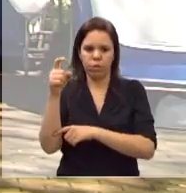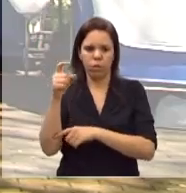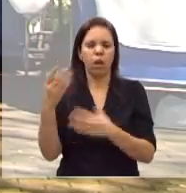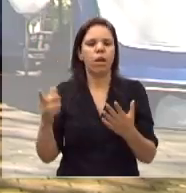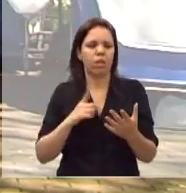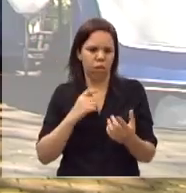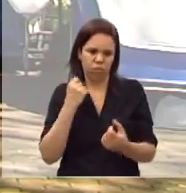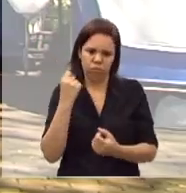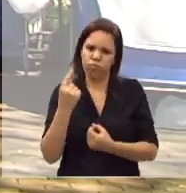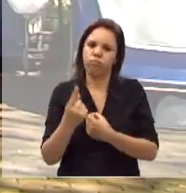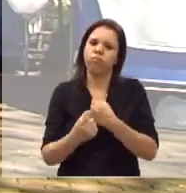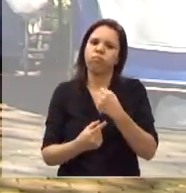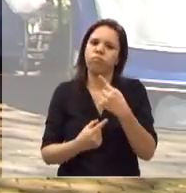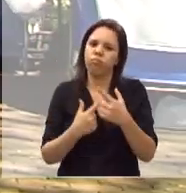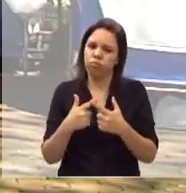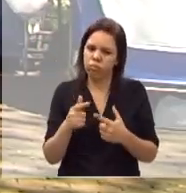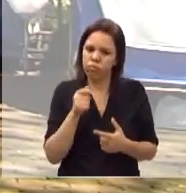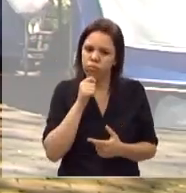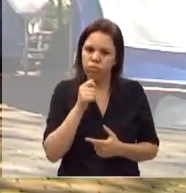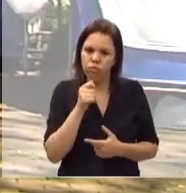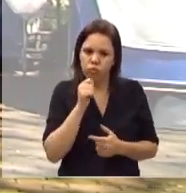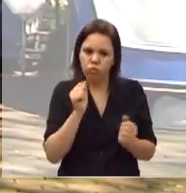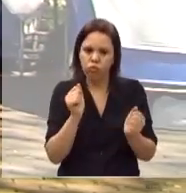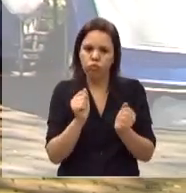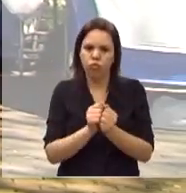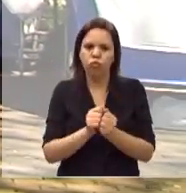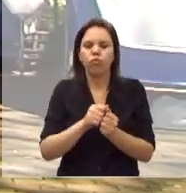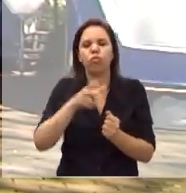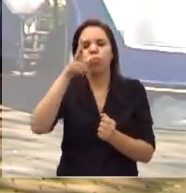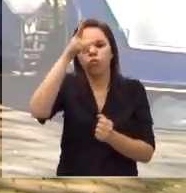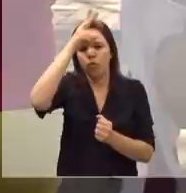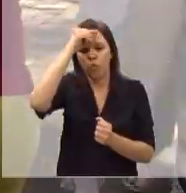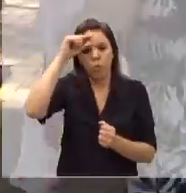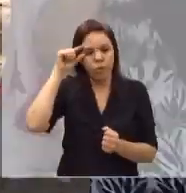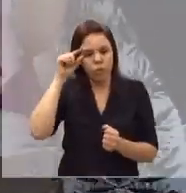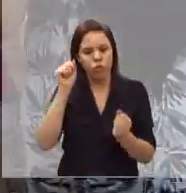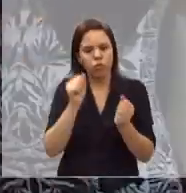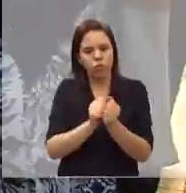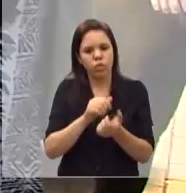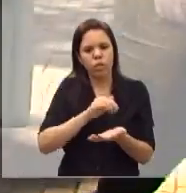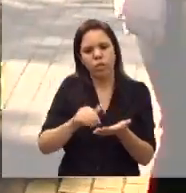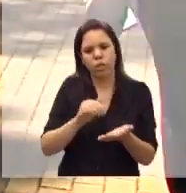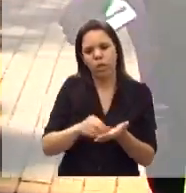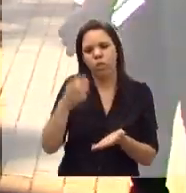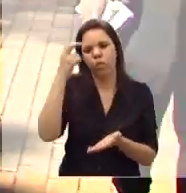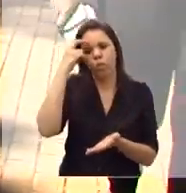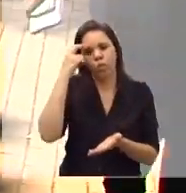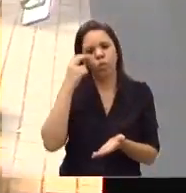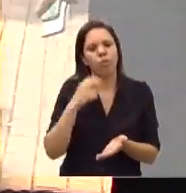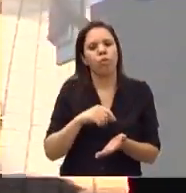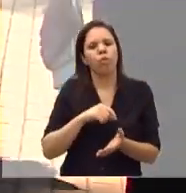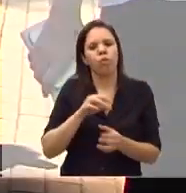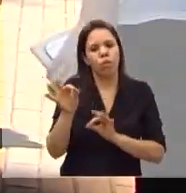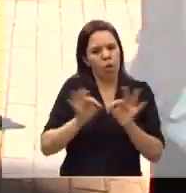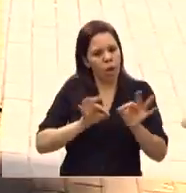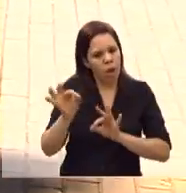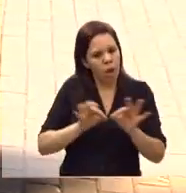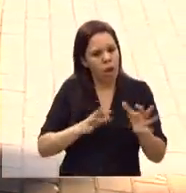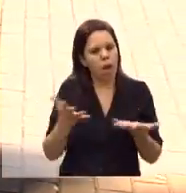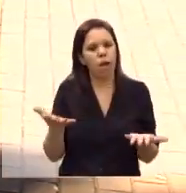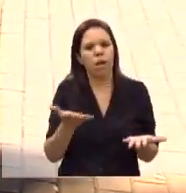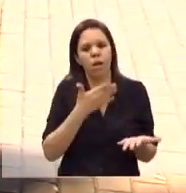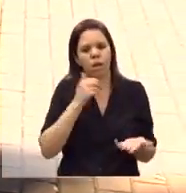alguns problemas. Então nós estamos junto ao prefeito, junto ao secretário de Cultura, procurando normalizar a Feira Hippie.